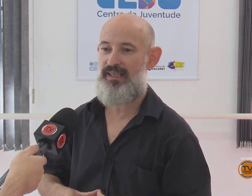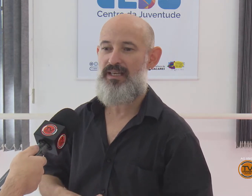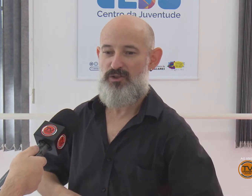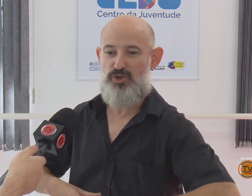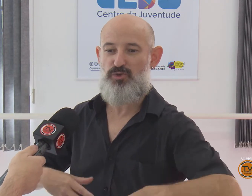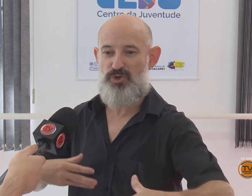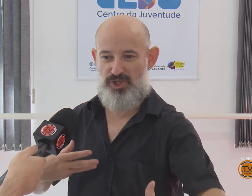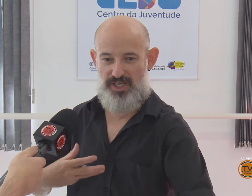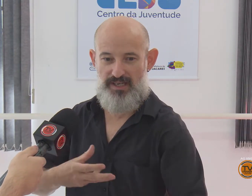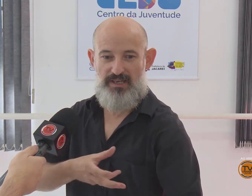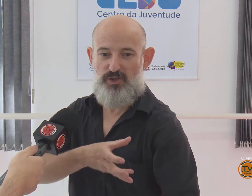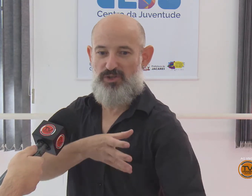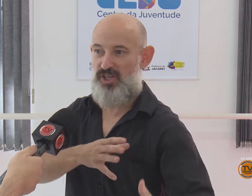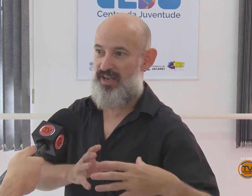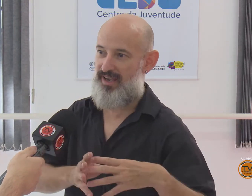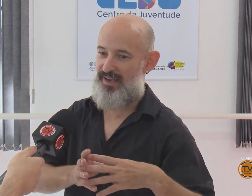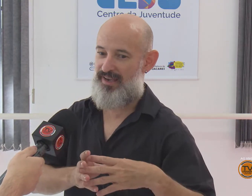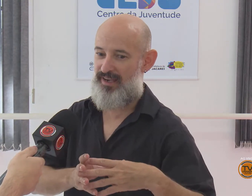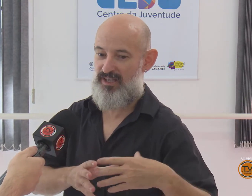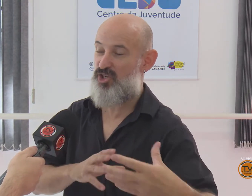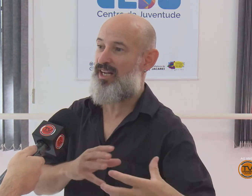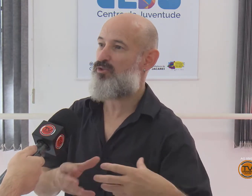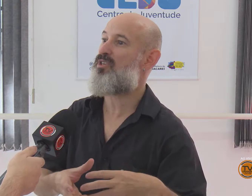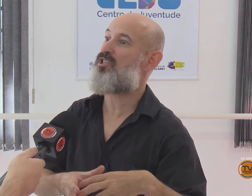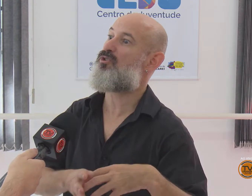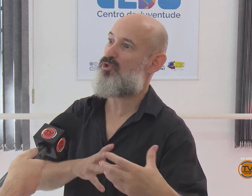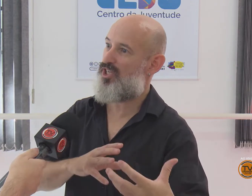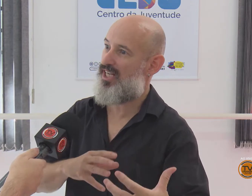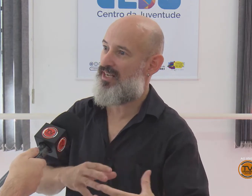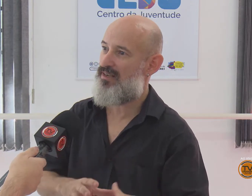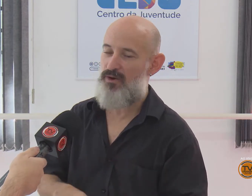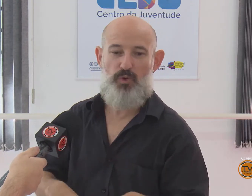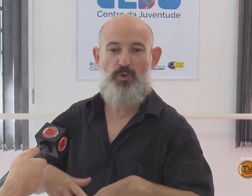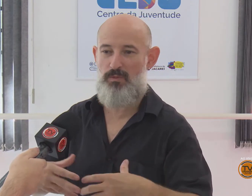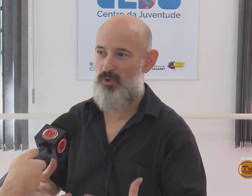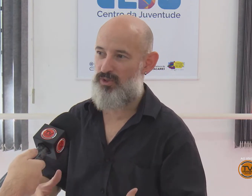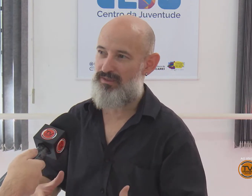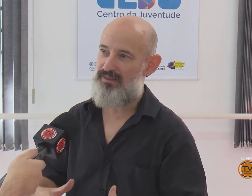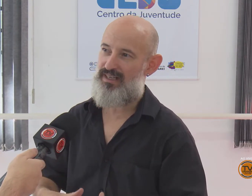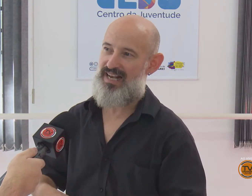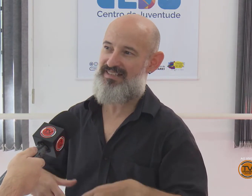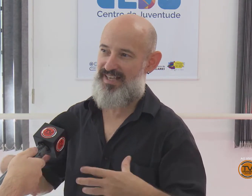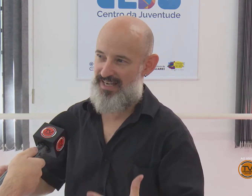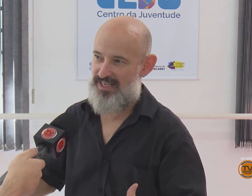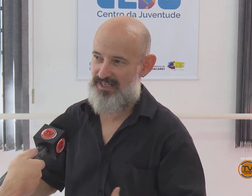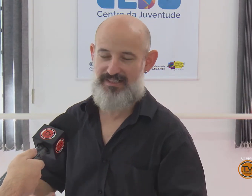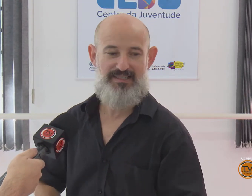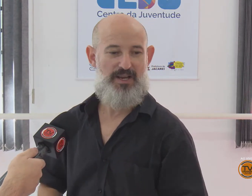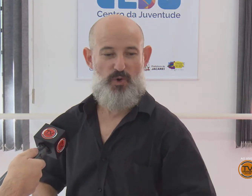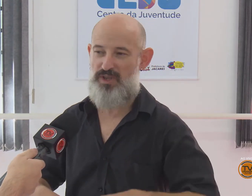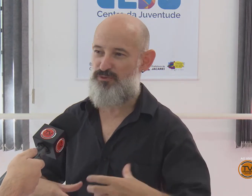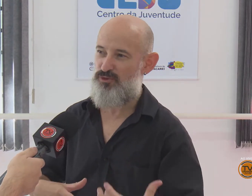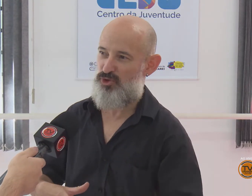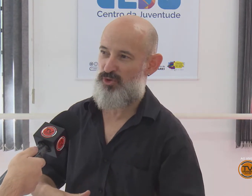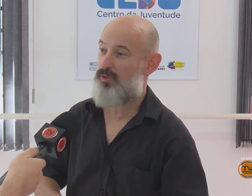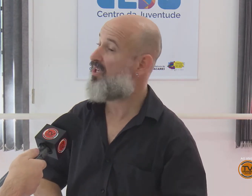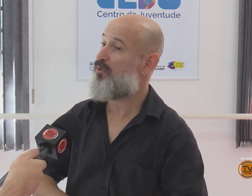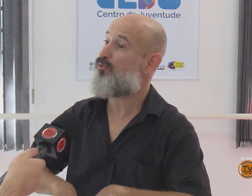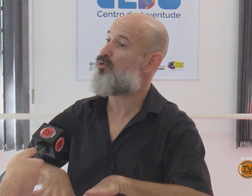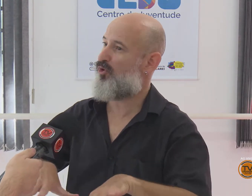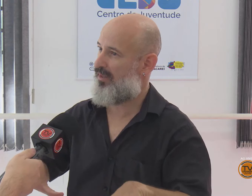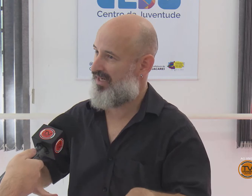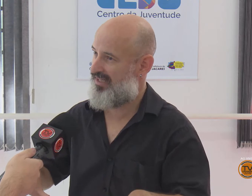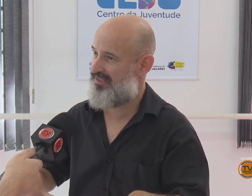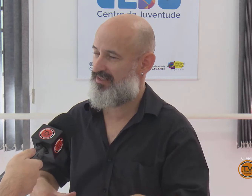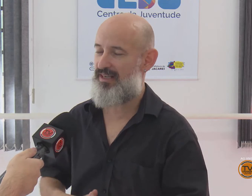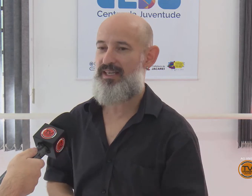piadas, né? Discutir, as gerações discutirem o humor, as técnicas, o que funciona, o